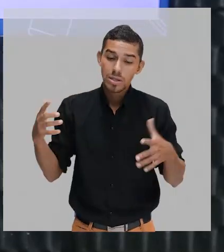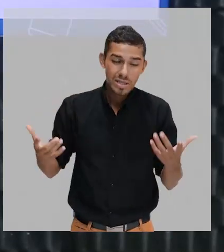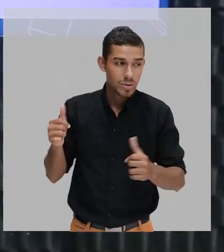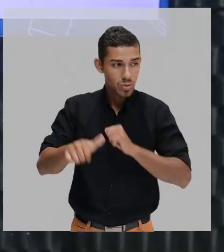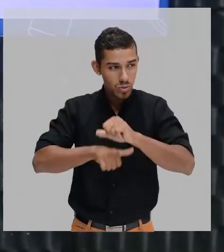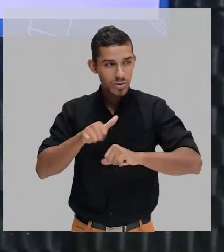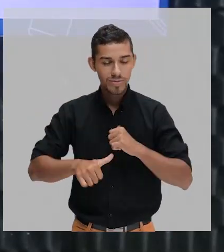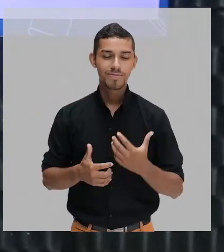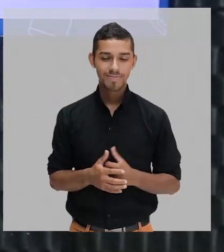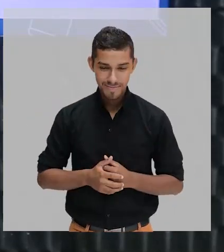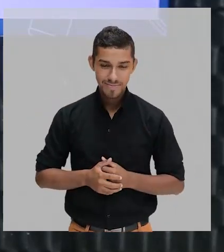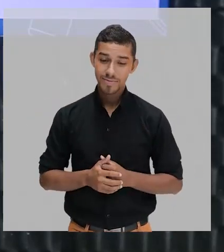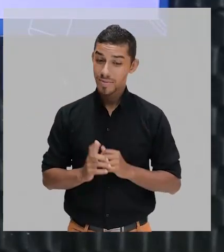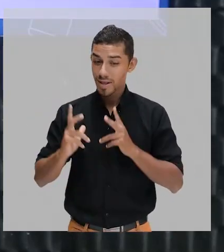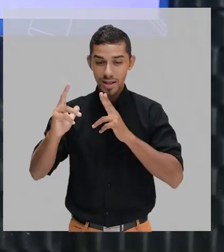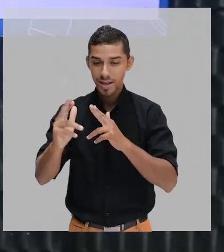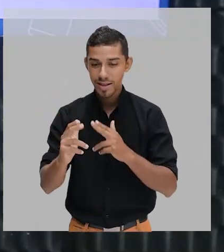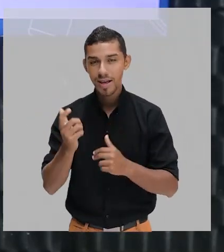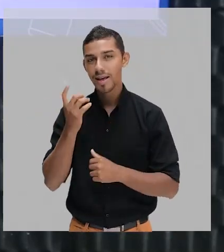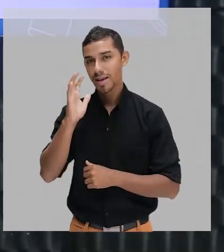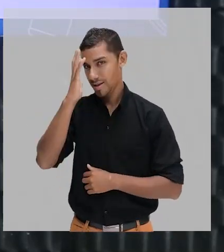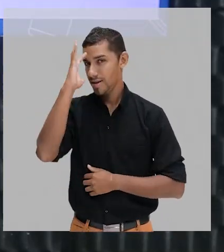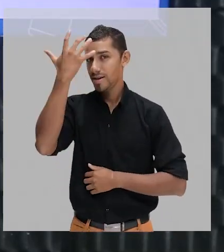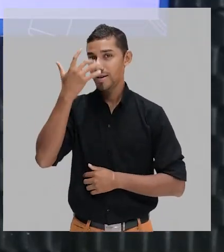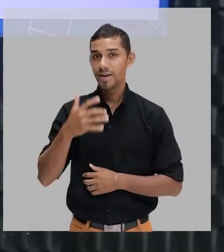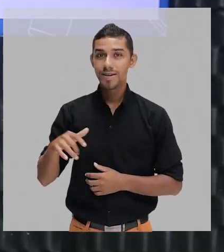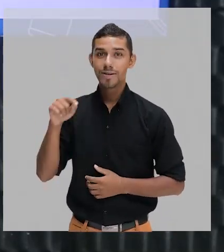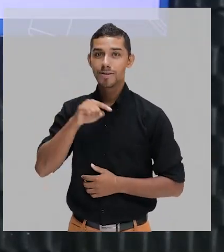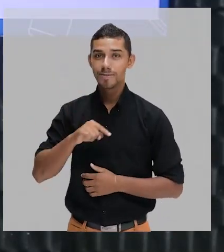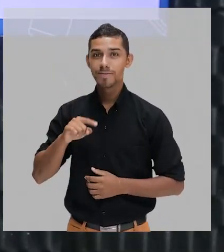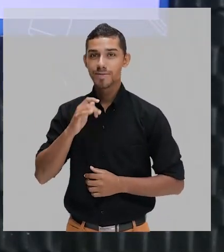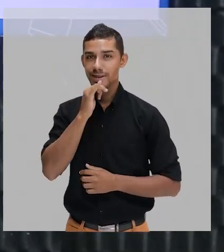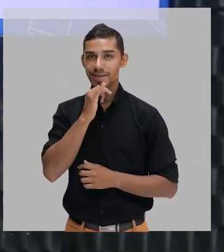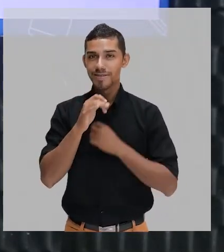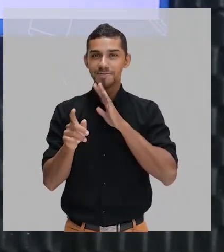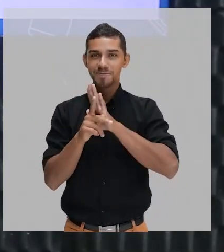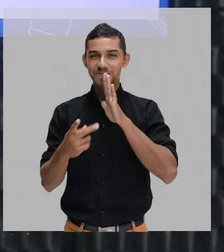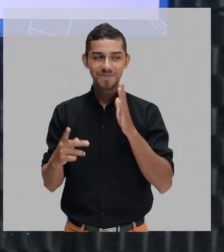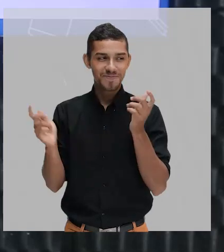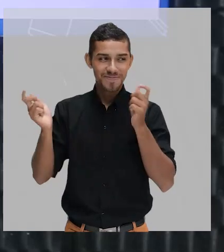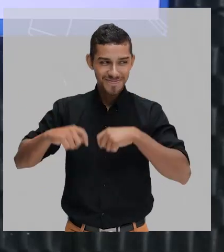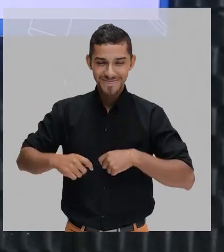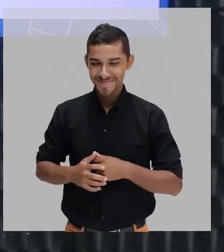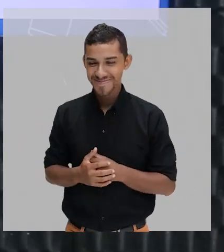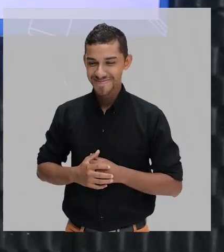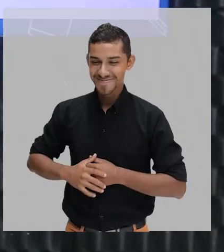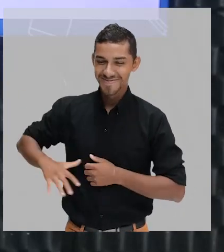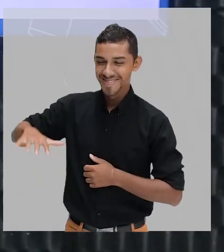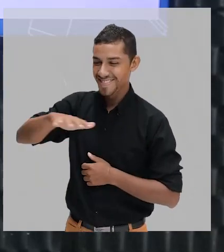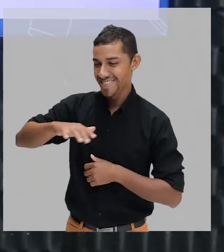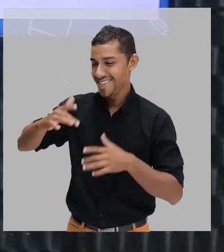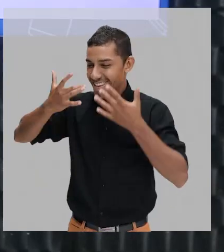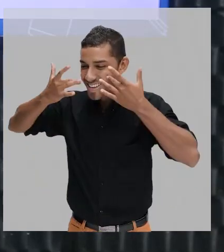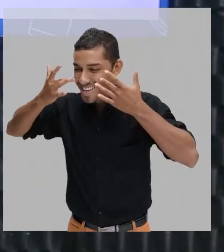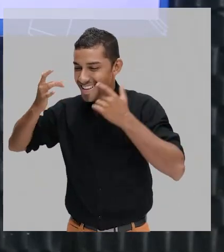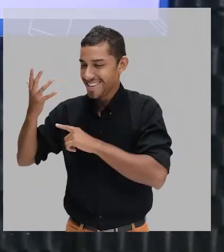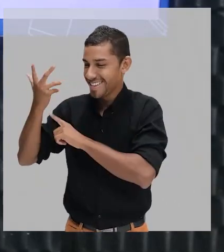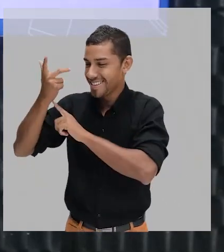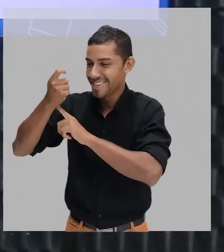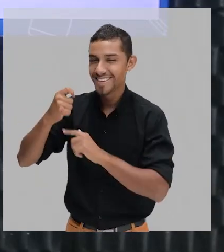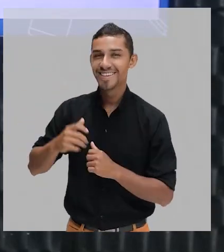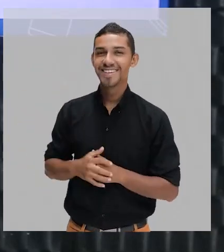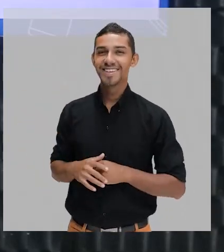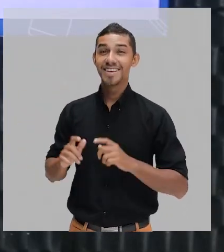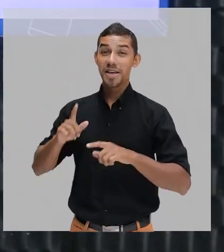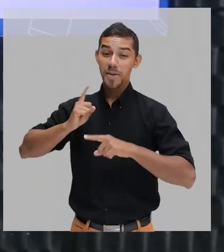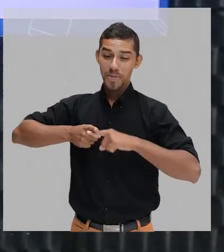muda completamente. A mesma coisa acontece, só que de uma maneira mais trabalhada, de uma maneira mais específica no teatro. Por quê?